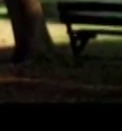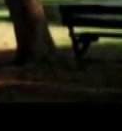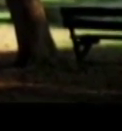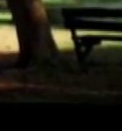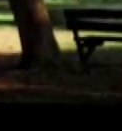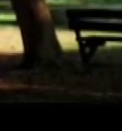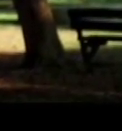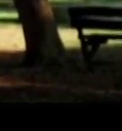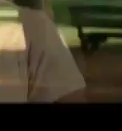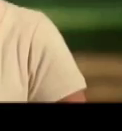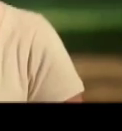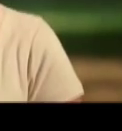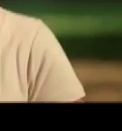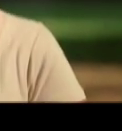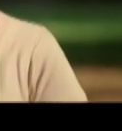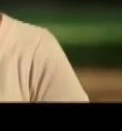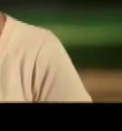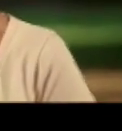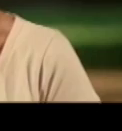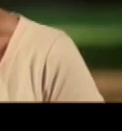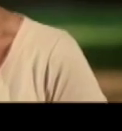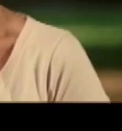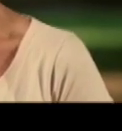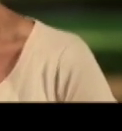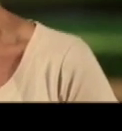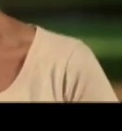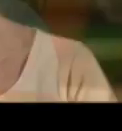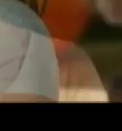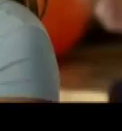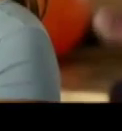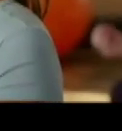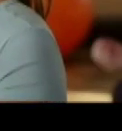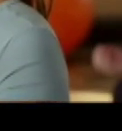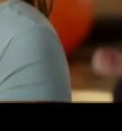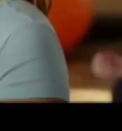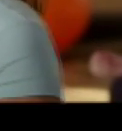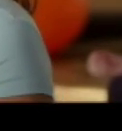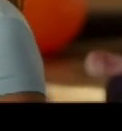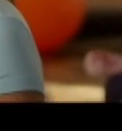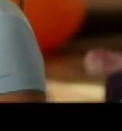mais de 45 anos? Faça o teste da hepatite C.